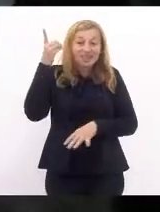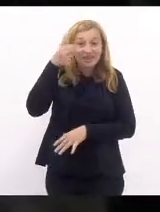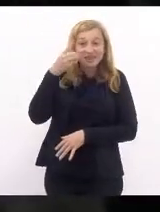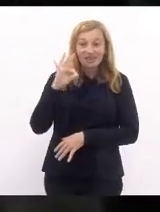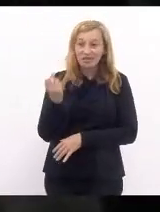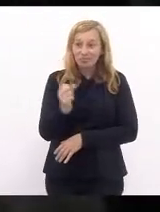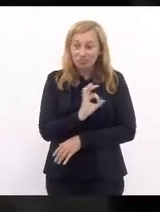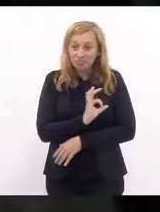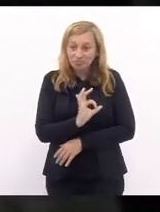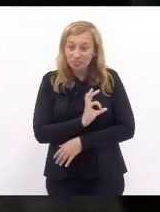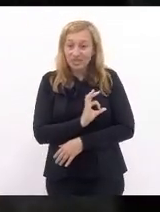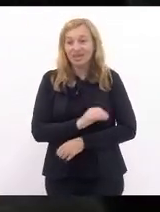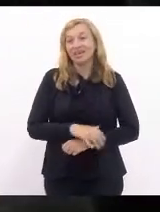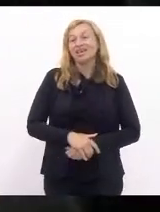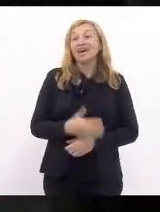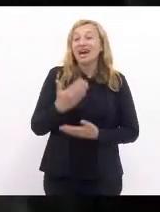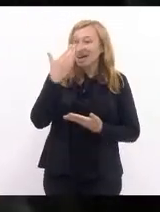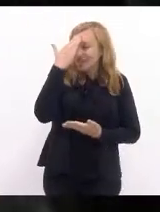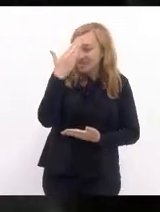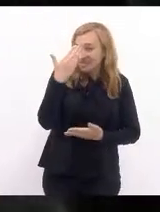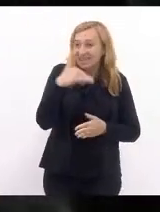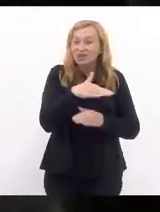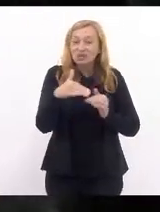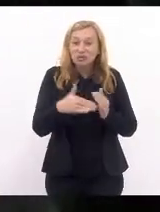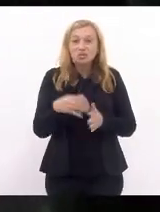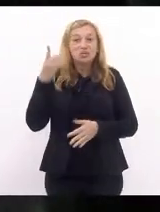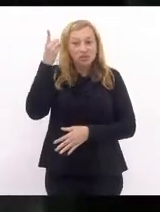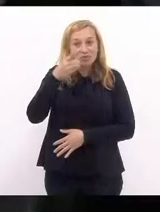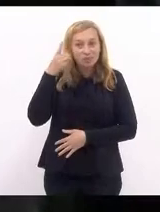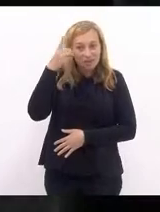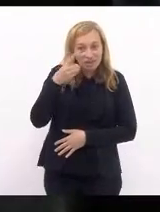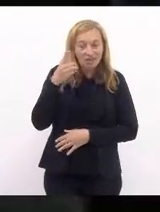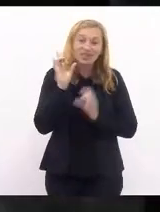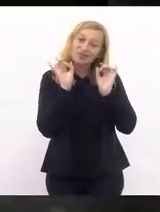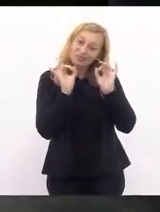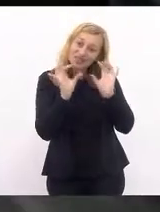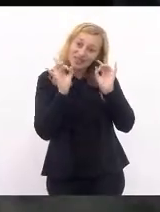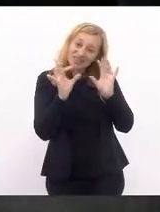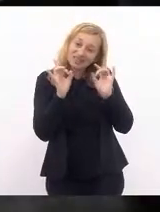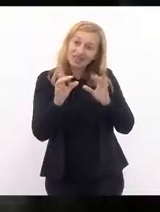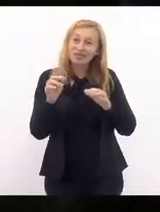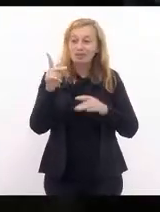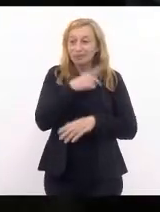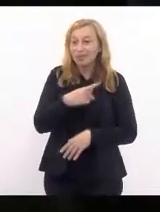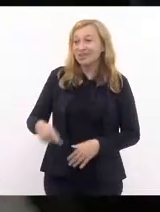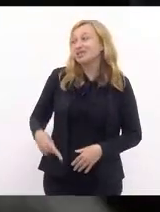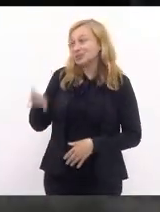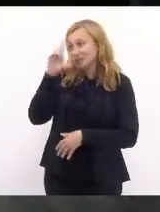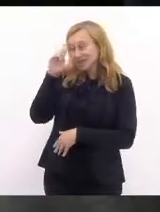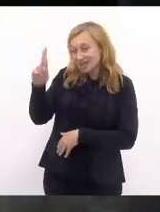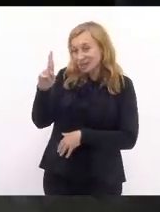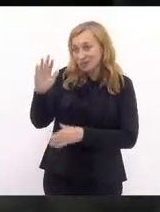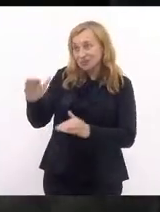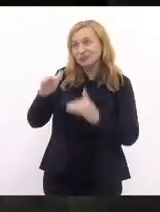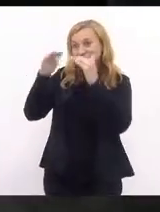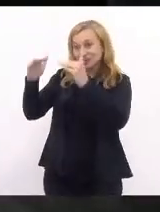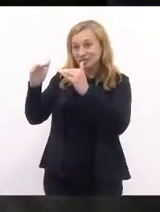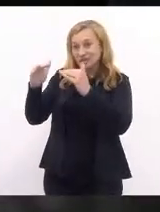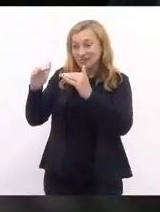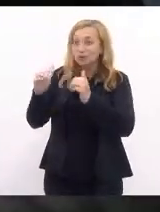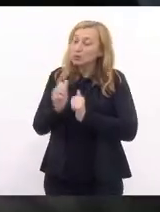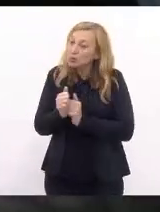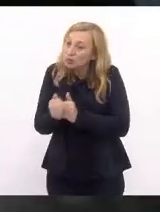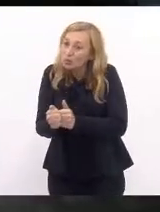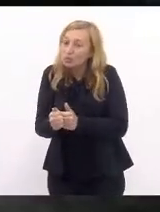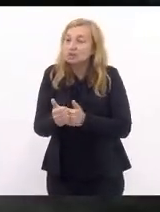deputada Martha Rocha que agradecer a todos os deputados e especialmente Presidente ao senhor a vossa excelência'